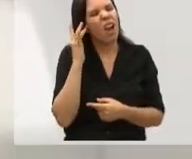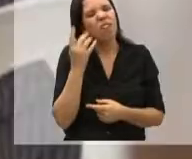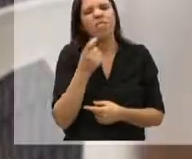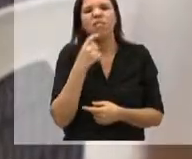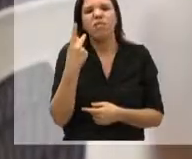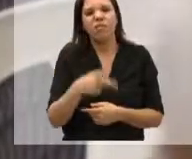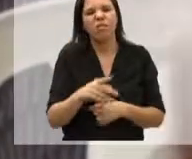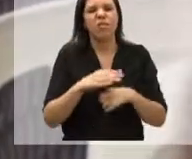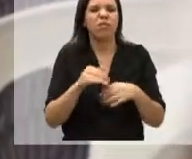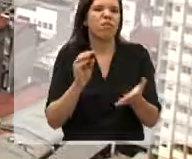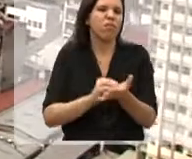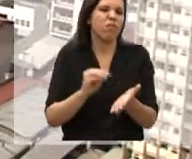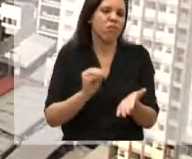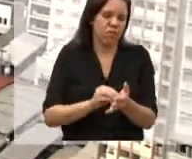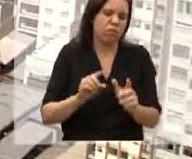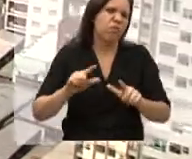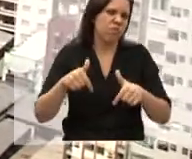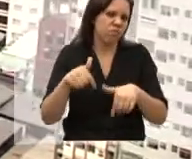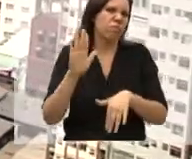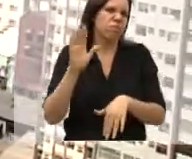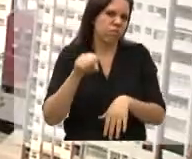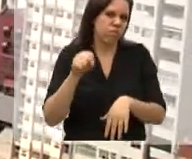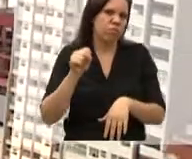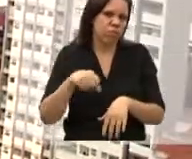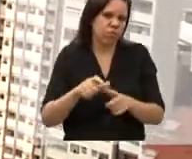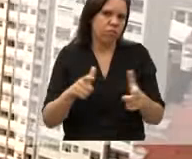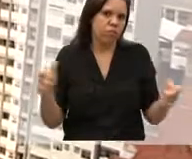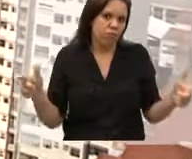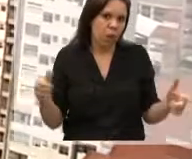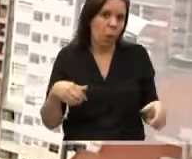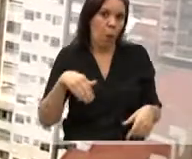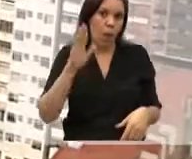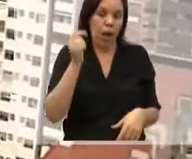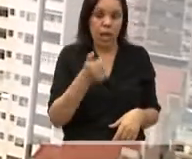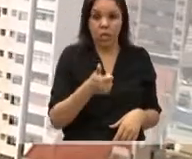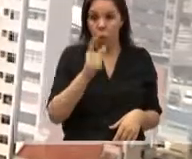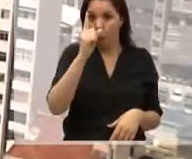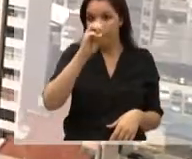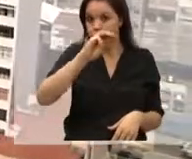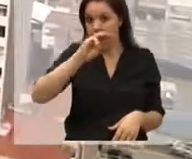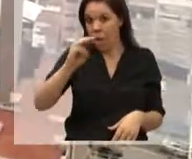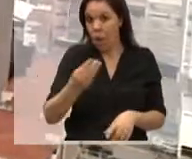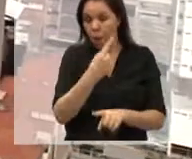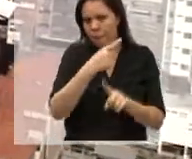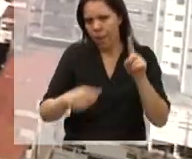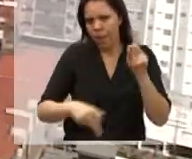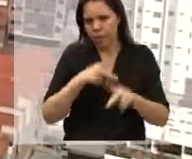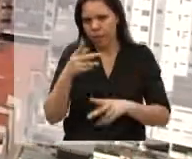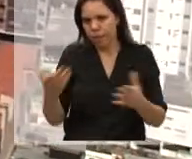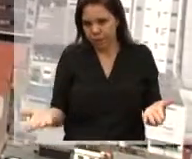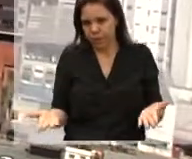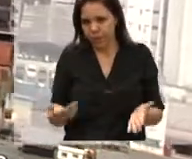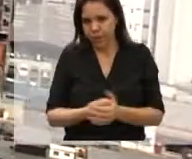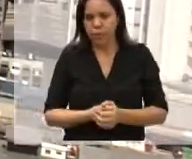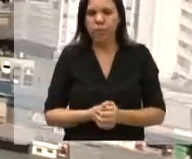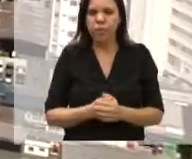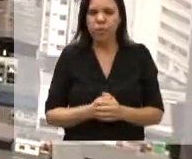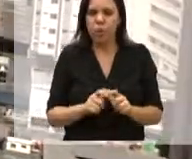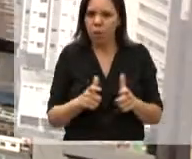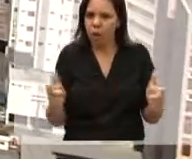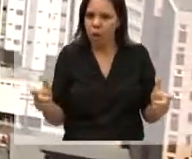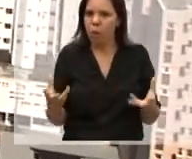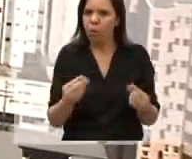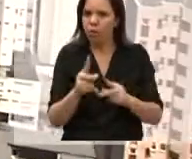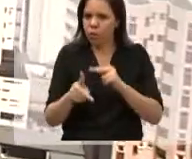de mais ações assim? Campinas cresceu muito, são quase 1,5 milhão de pessoas e nesse crescimento